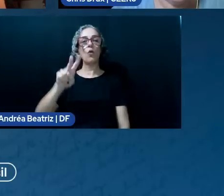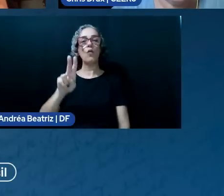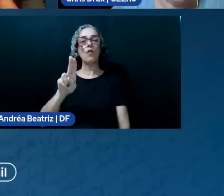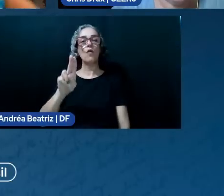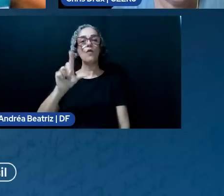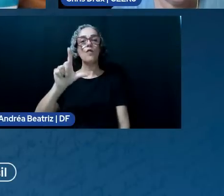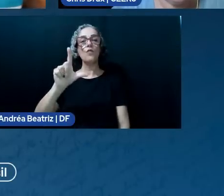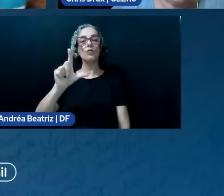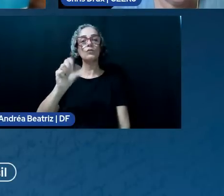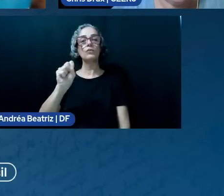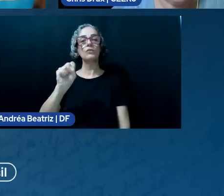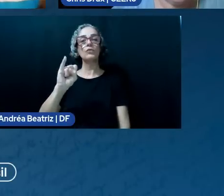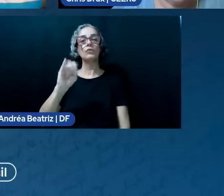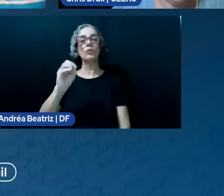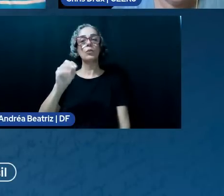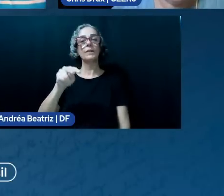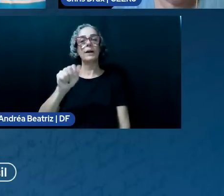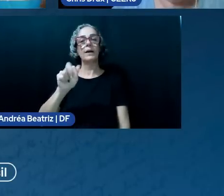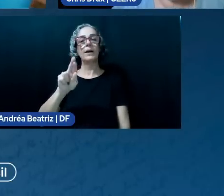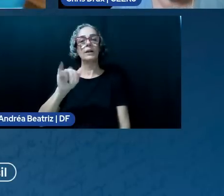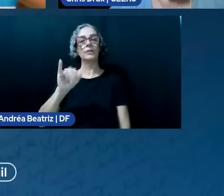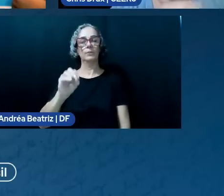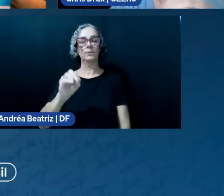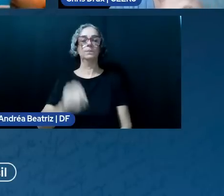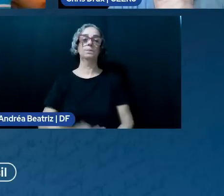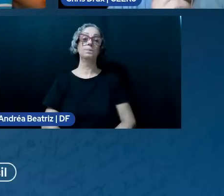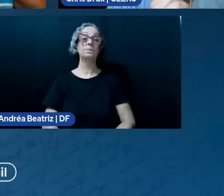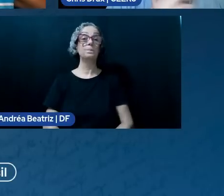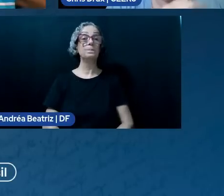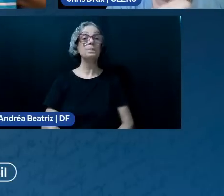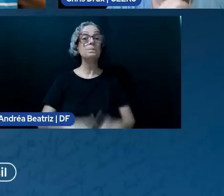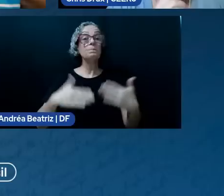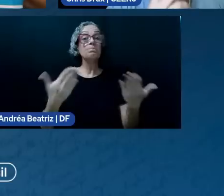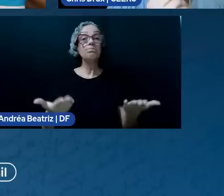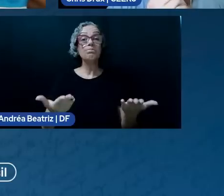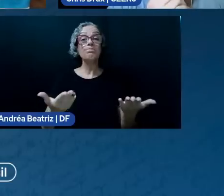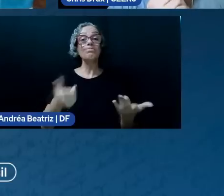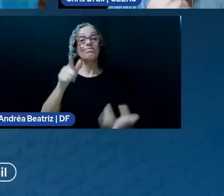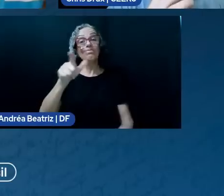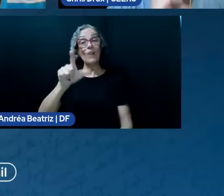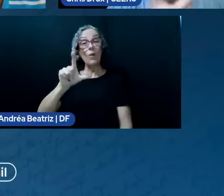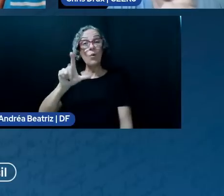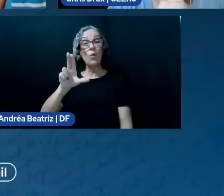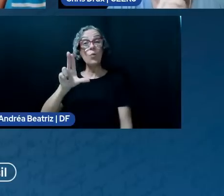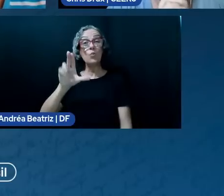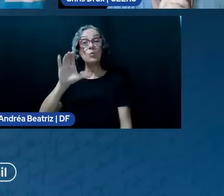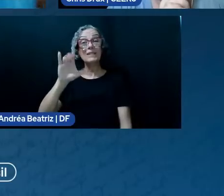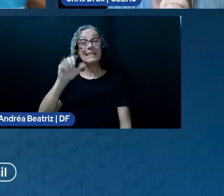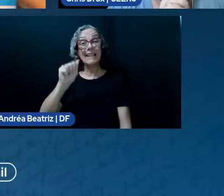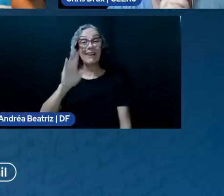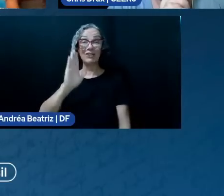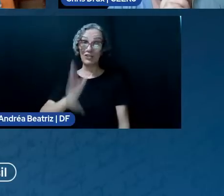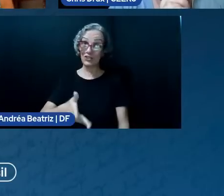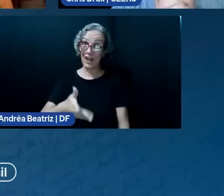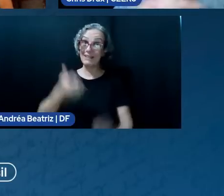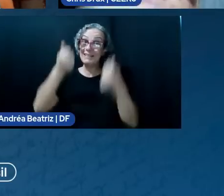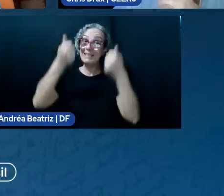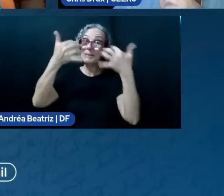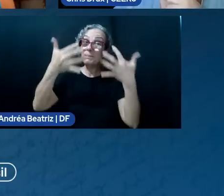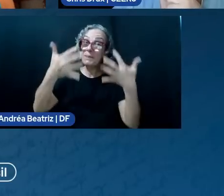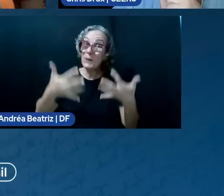Boa noite a todos, um prazer estar aqui com vocês. Como a nossa amiga Lúcia já falou, né? Já explorou um